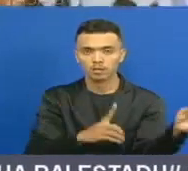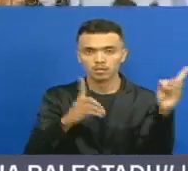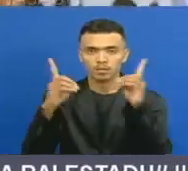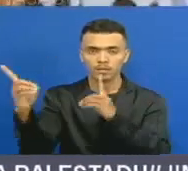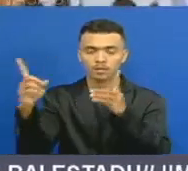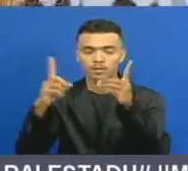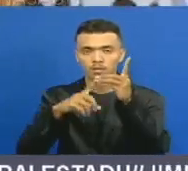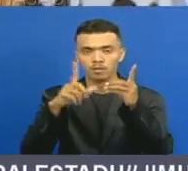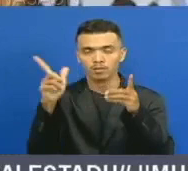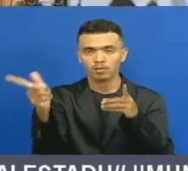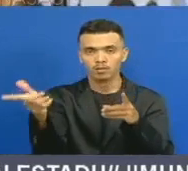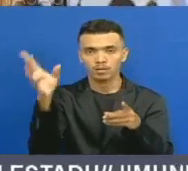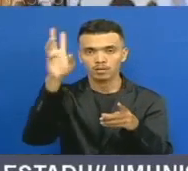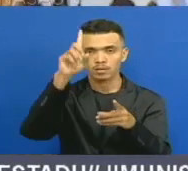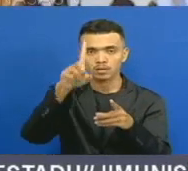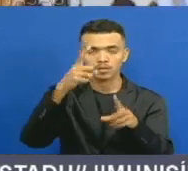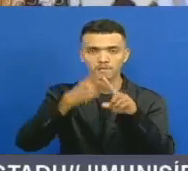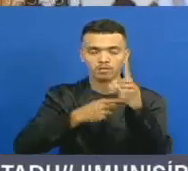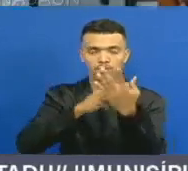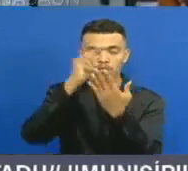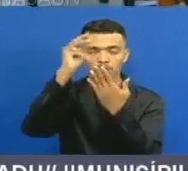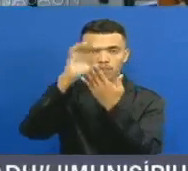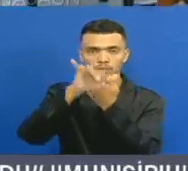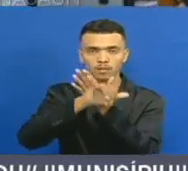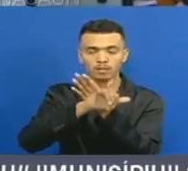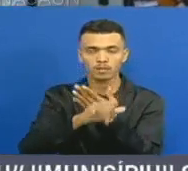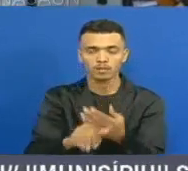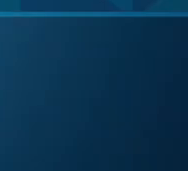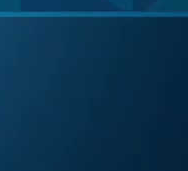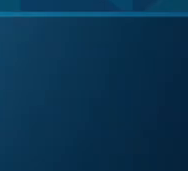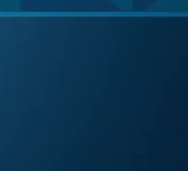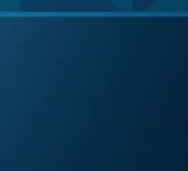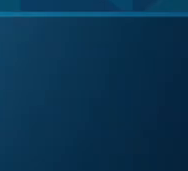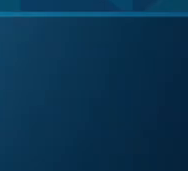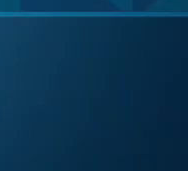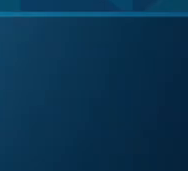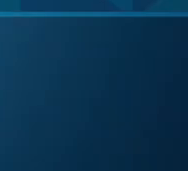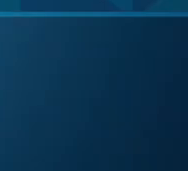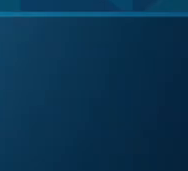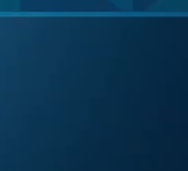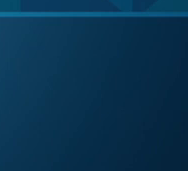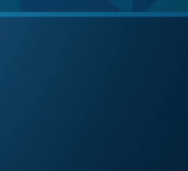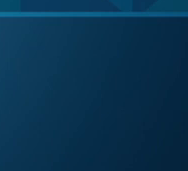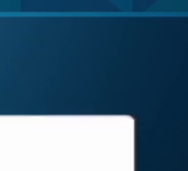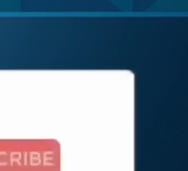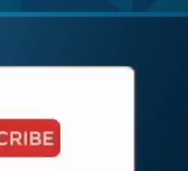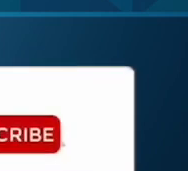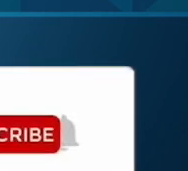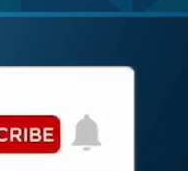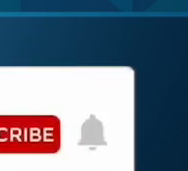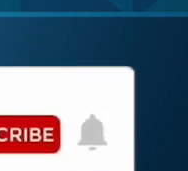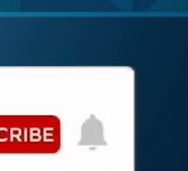ruanulu resingida fulang mayu. Husi Eleu Tomas Saldanha, RTTL. Atu retang informação factuais